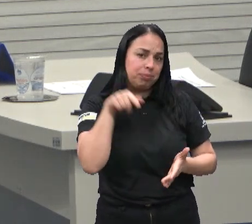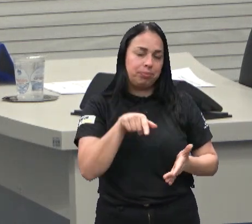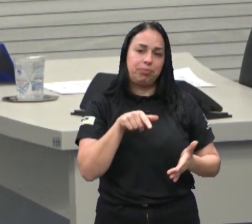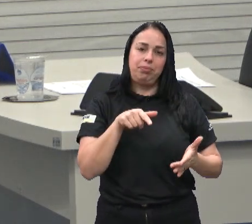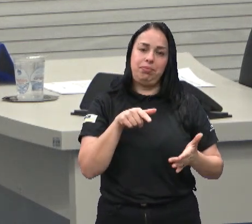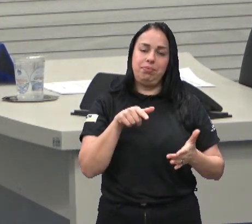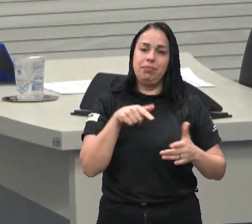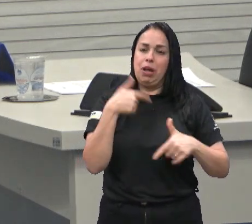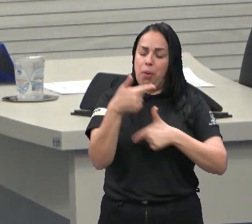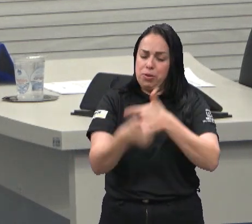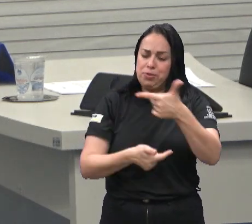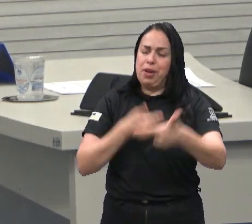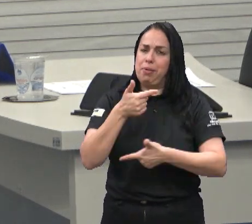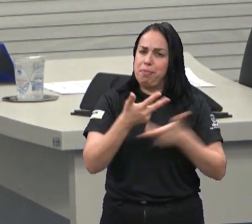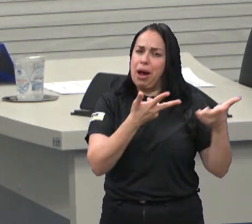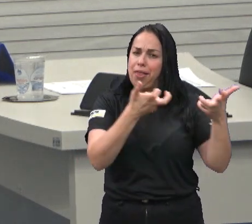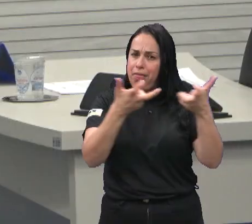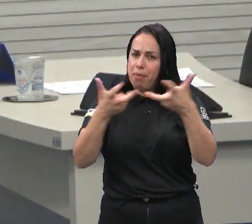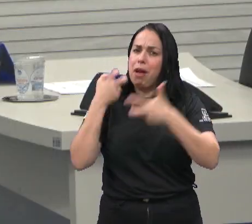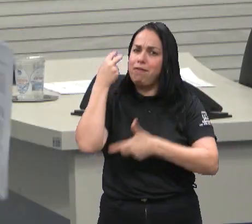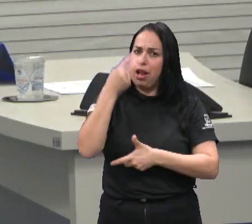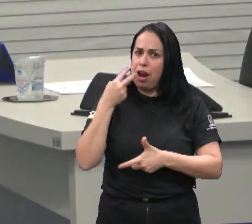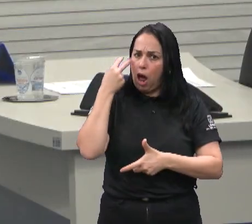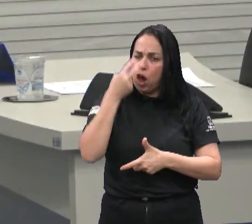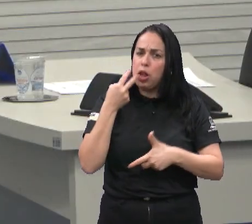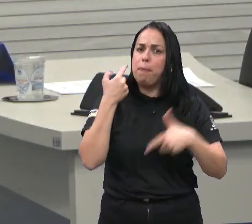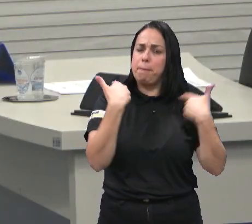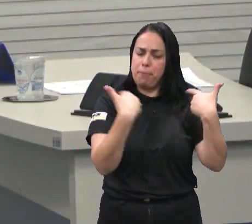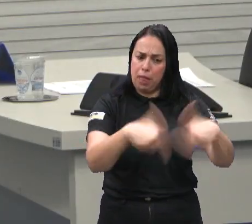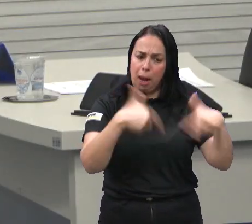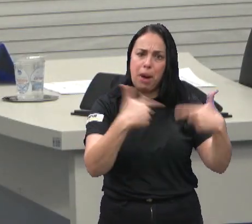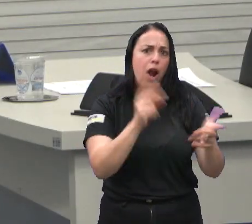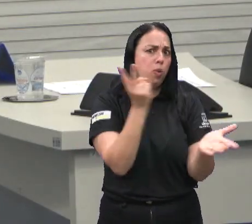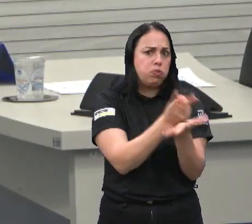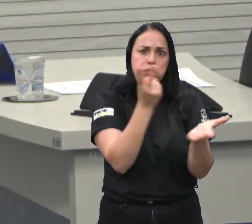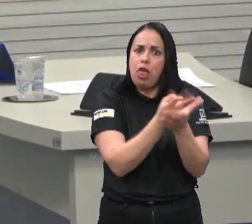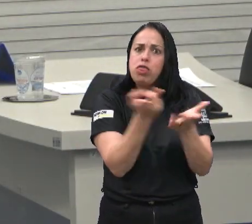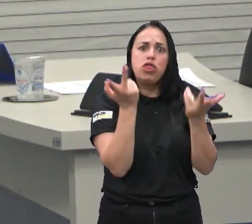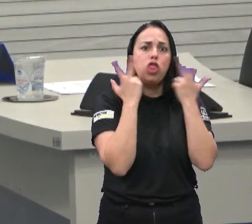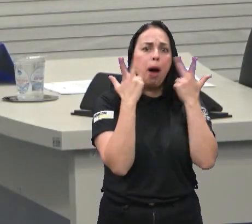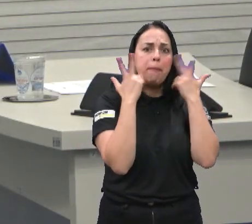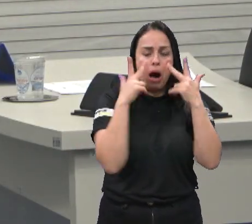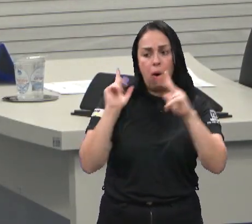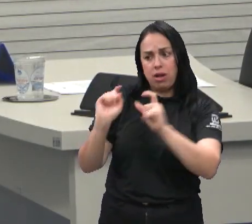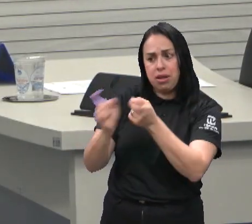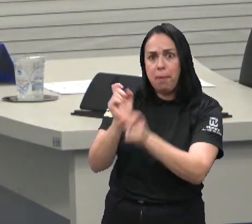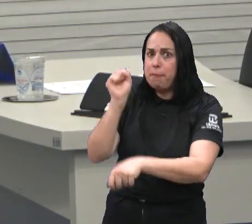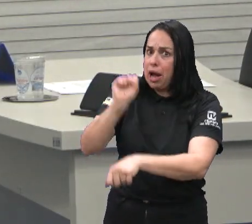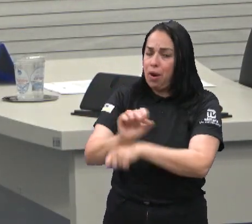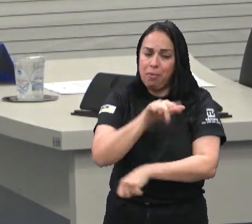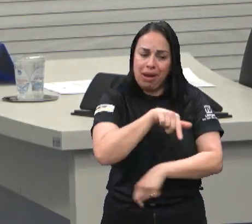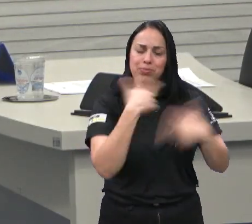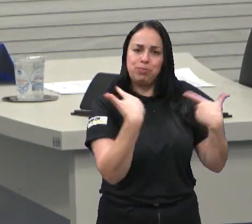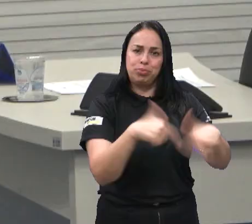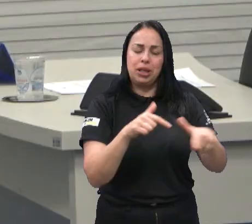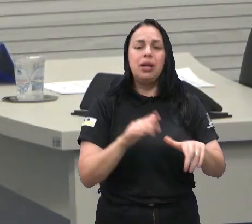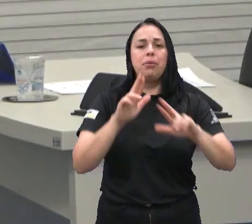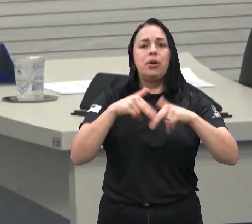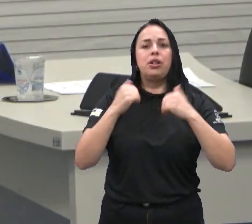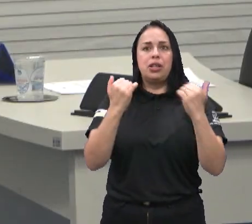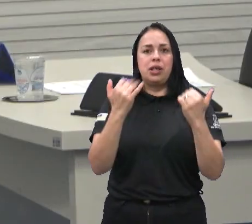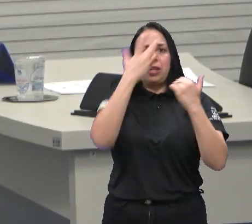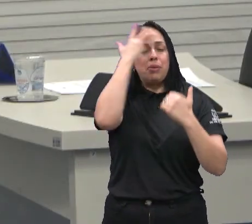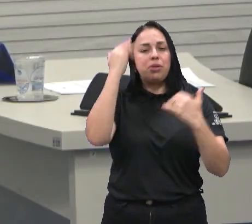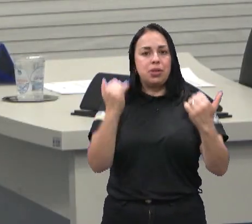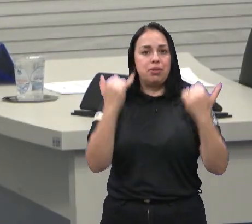os vereadores trabalharam mesmo sem as sessões legislativas. Cumprimentar os trabalhadores que estão lá na galeria também, o pessoal